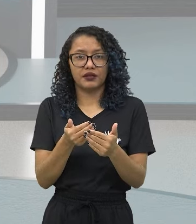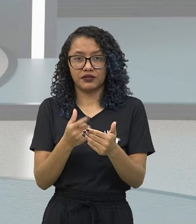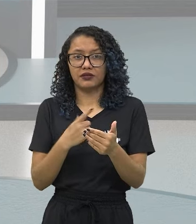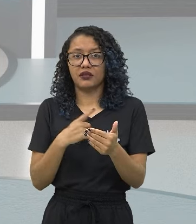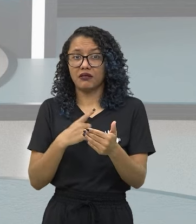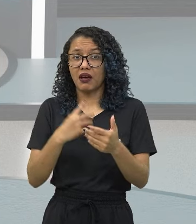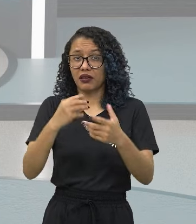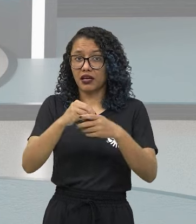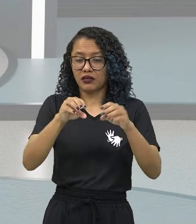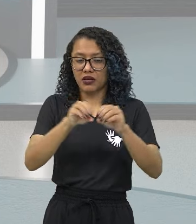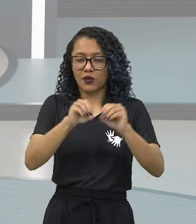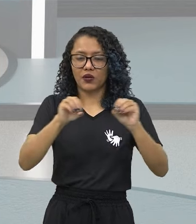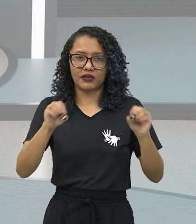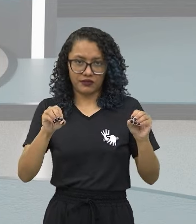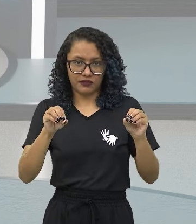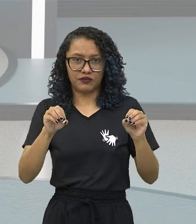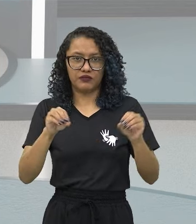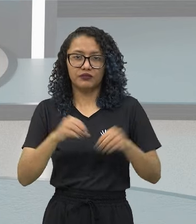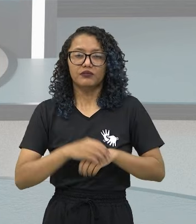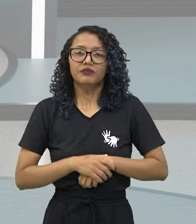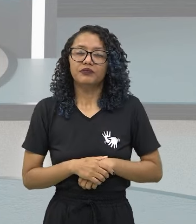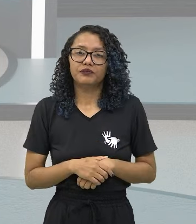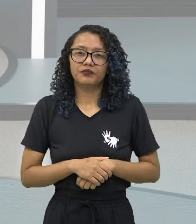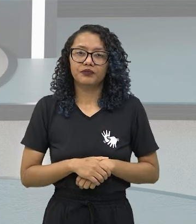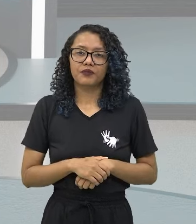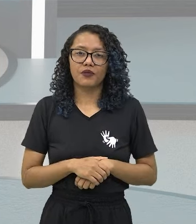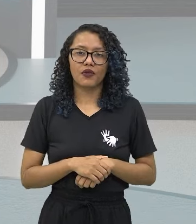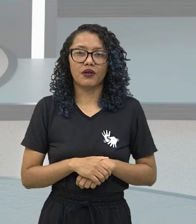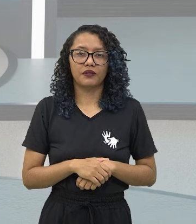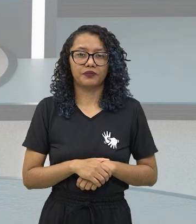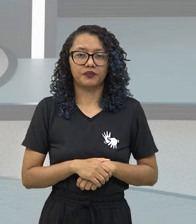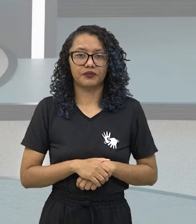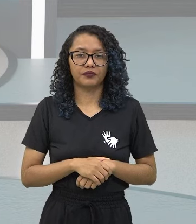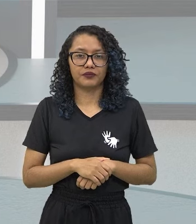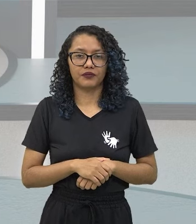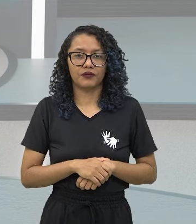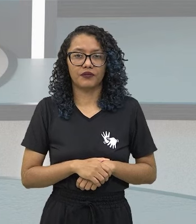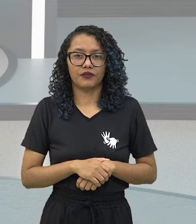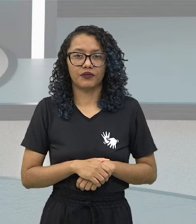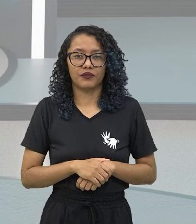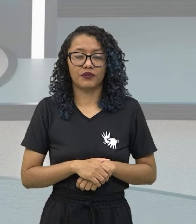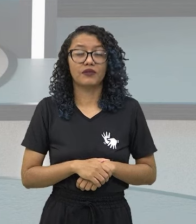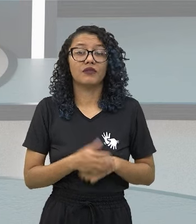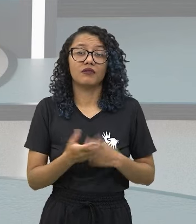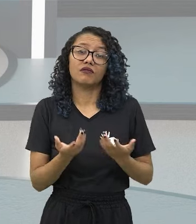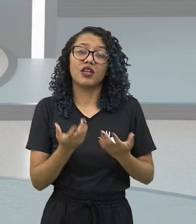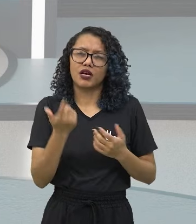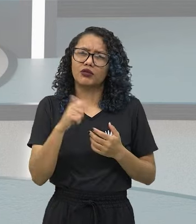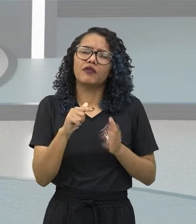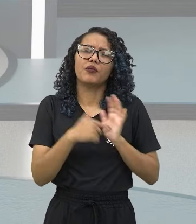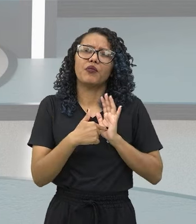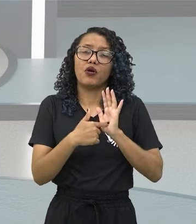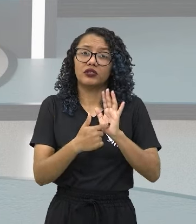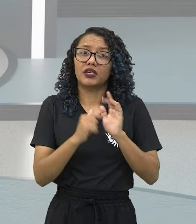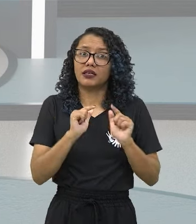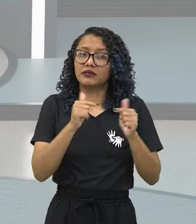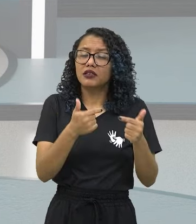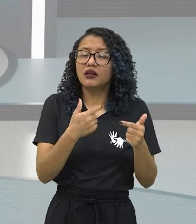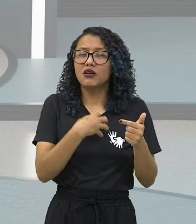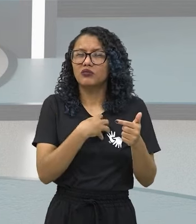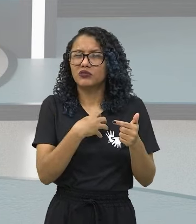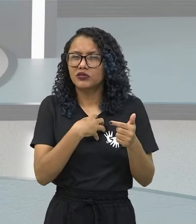lugar em la oração. Ou seja, um verbo, ele indica ali uma ação, ele indica um